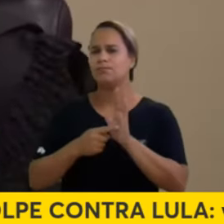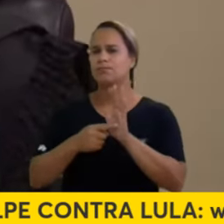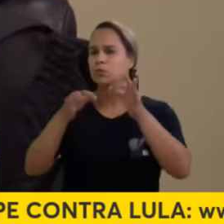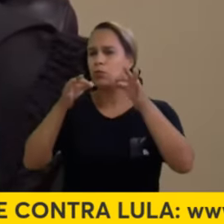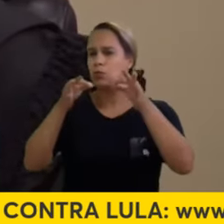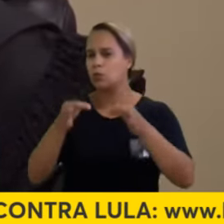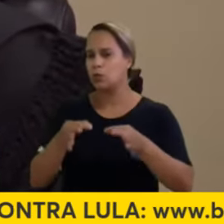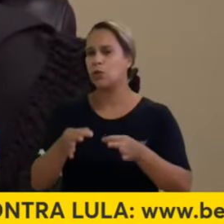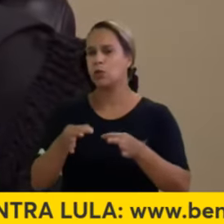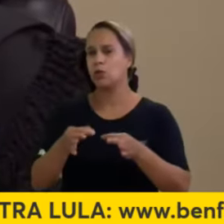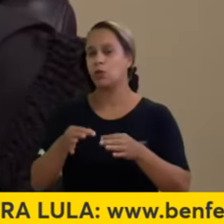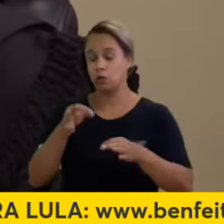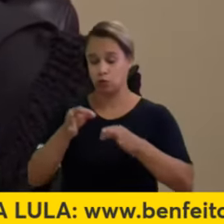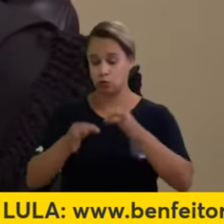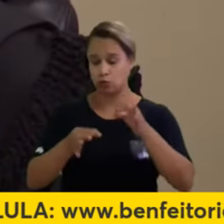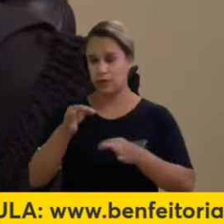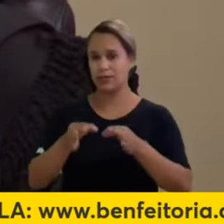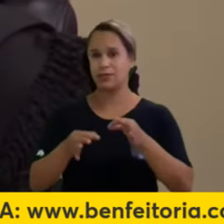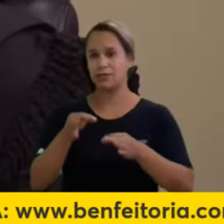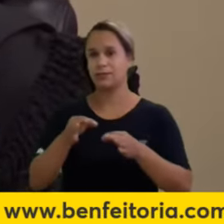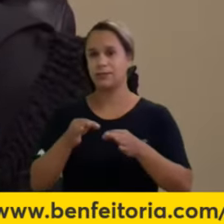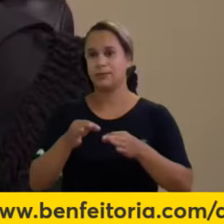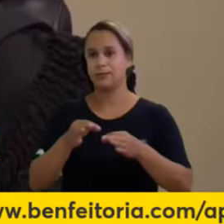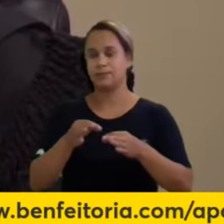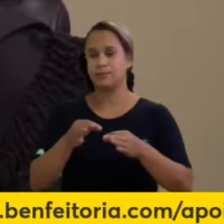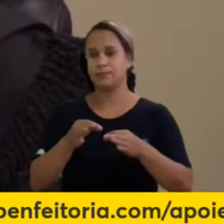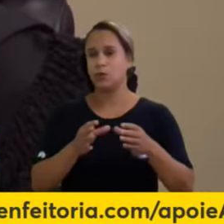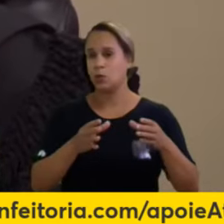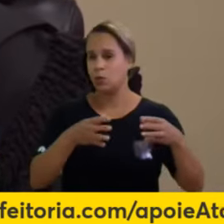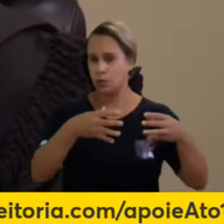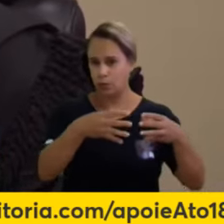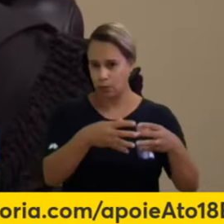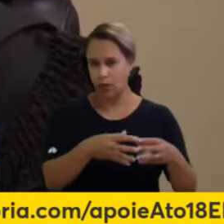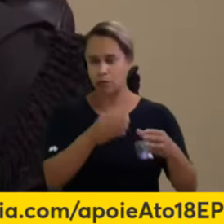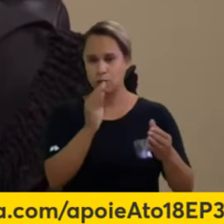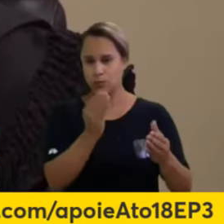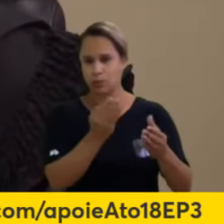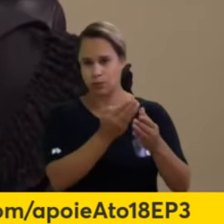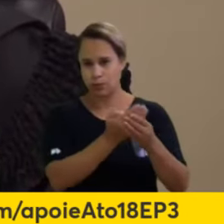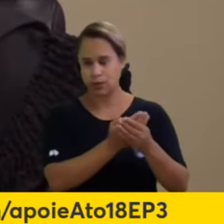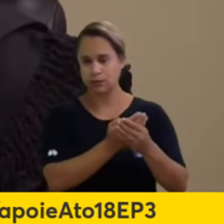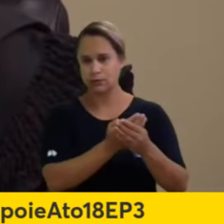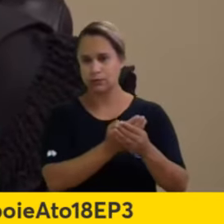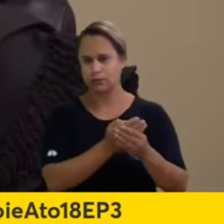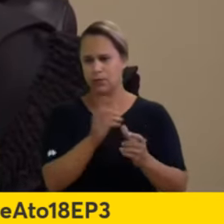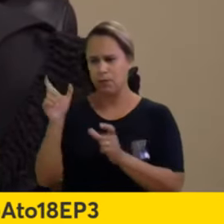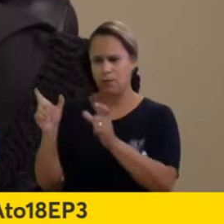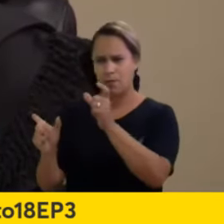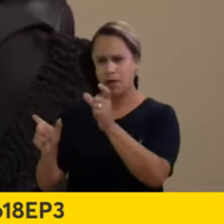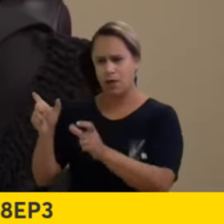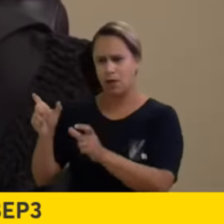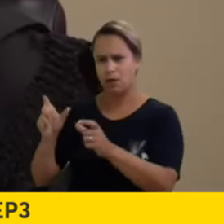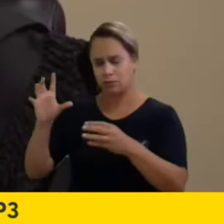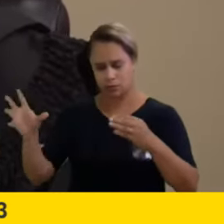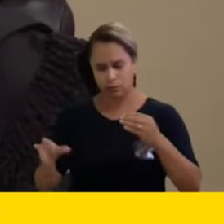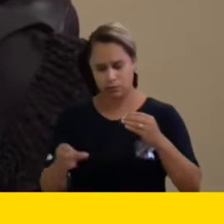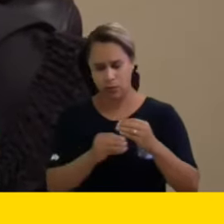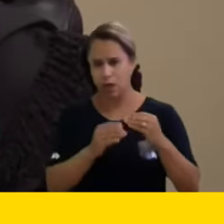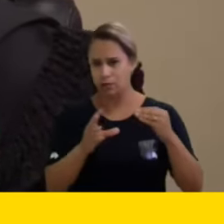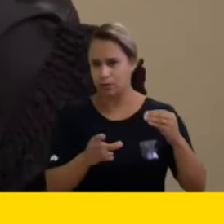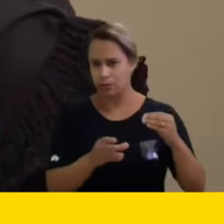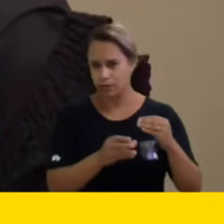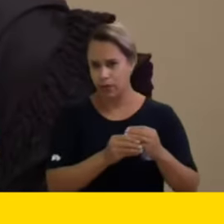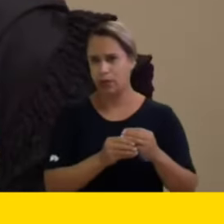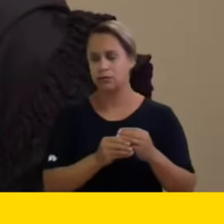distrito ao que está no processo a aquilo que as partes trouxeram para julgamento por obrigação constitucional e para garantia das